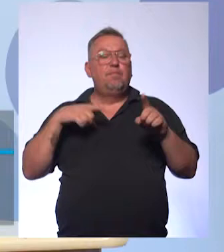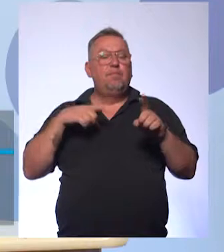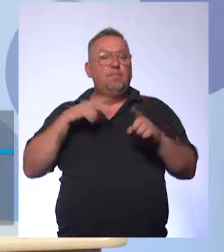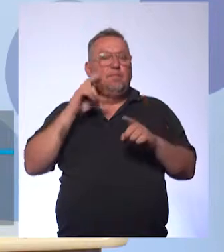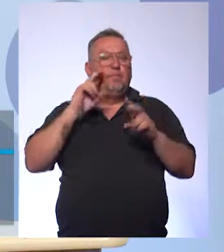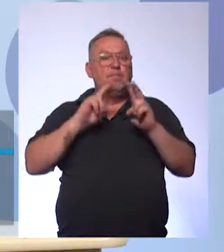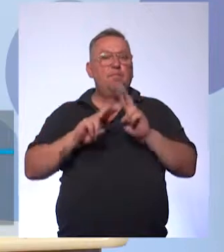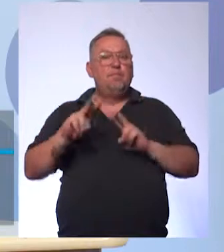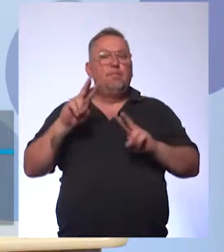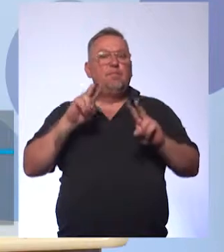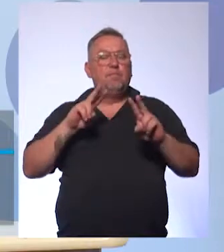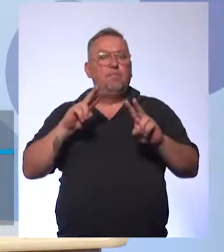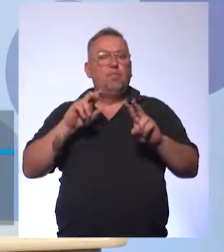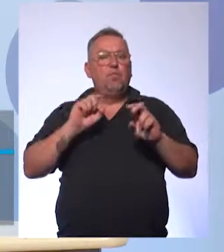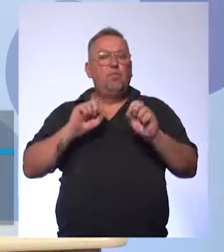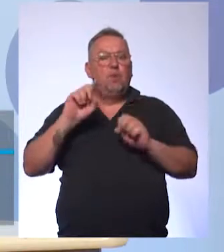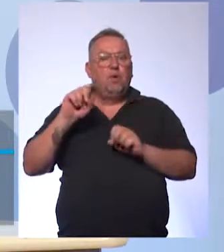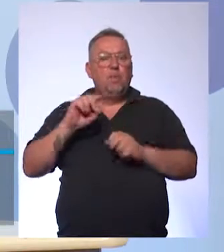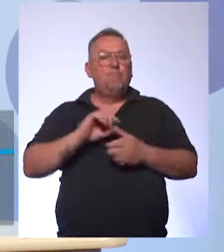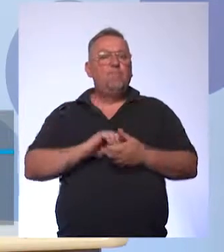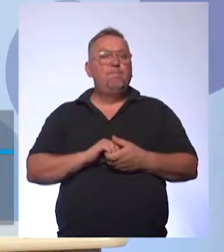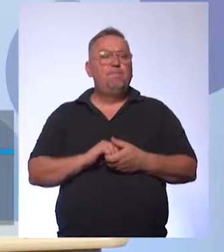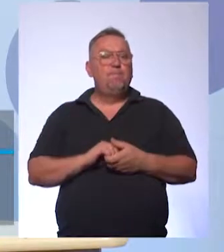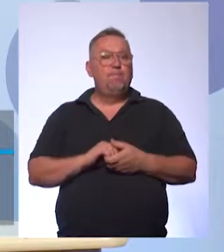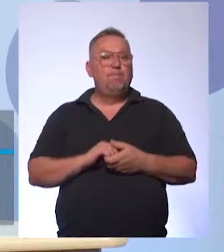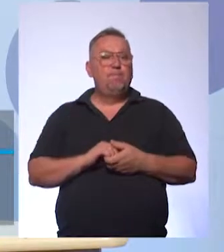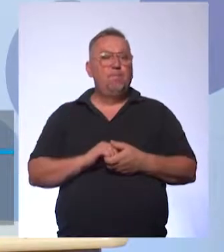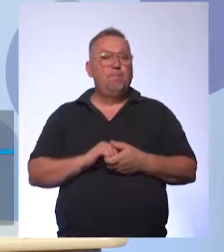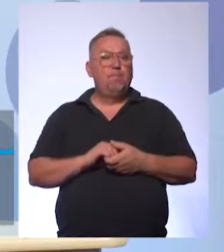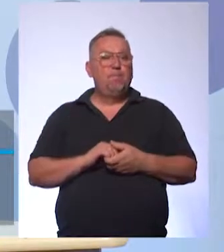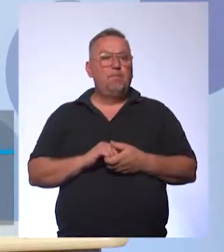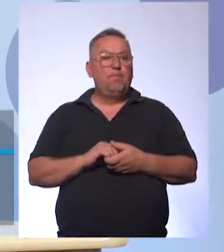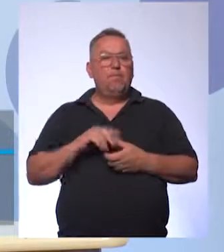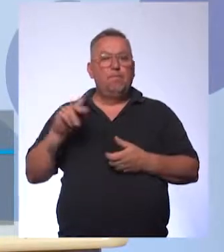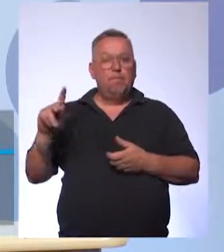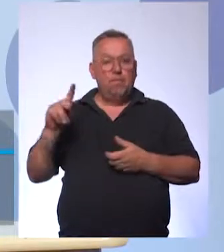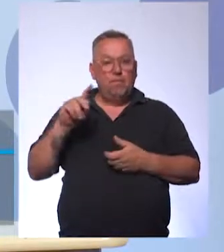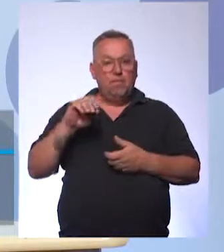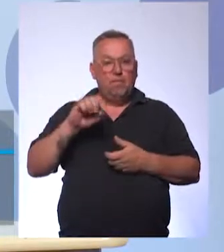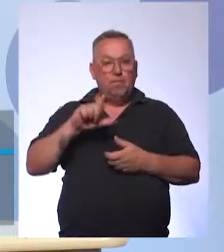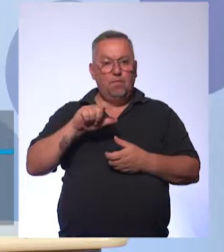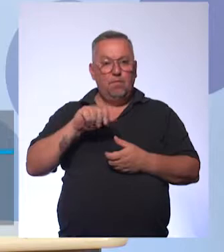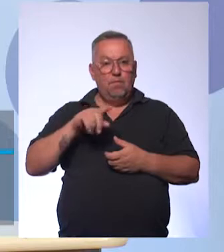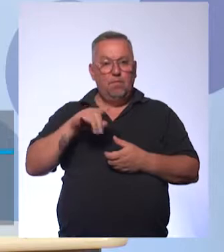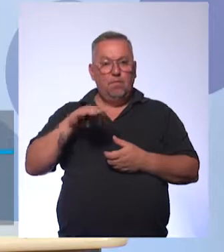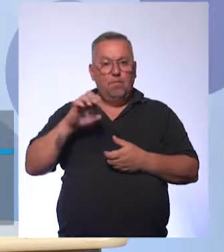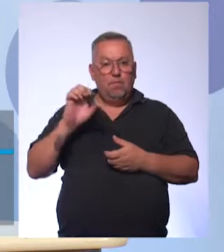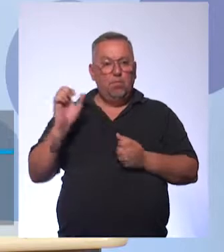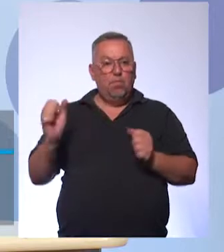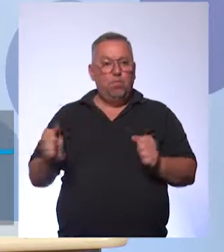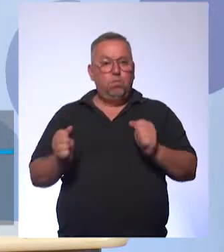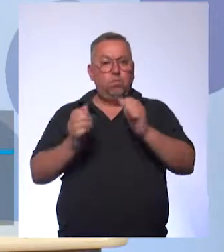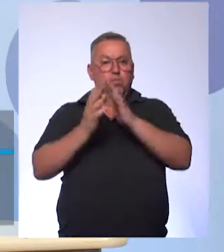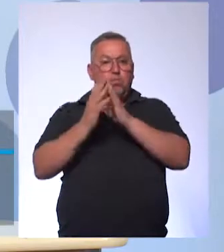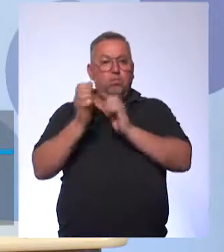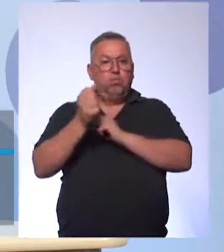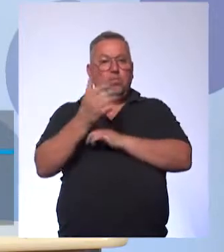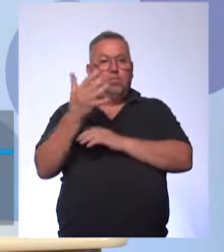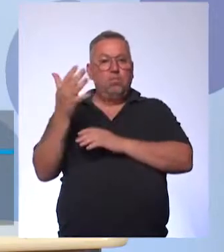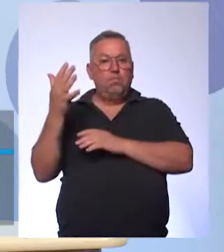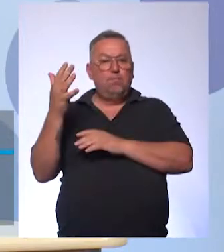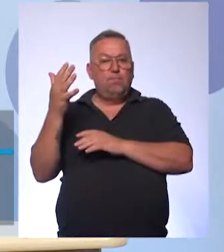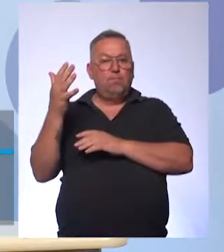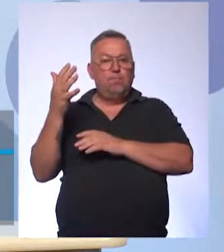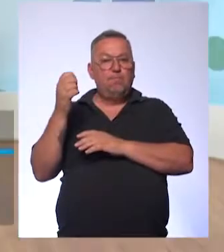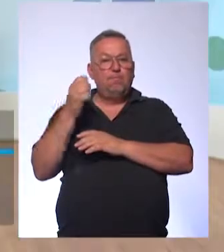uma visão geral de que é isso mesmo. Olha, por exemplo, a professora Salete colocou aqui o impacto ambiental.